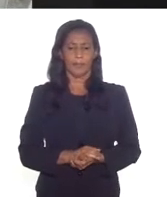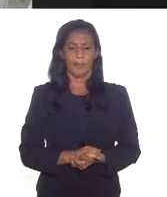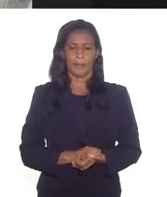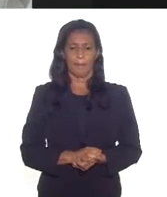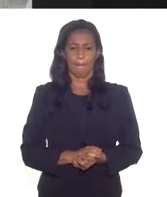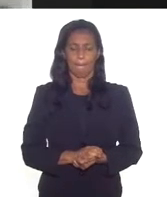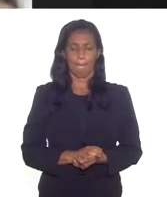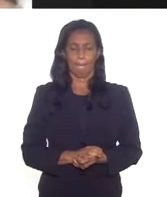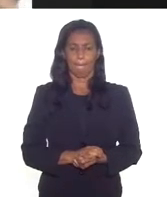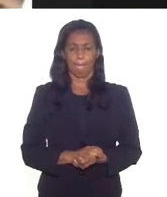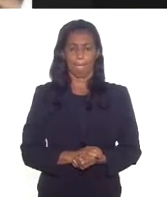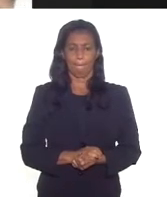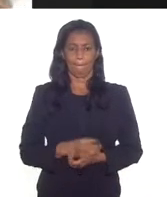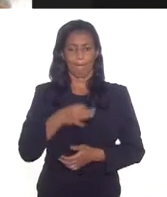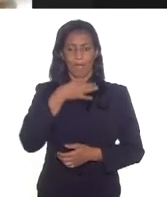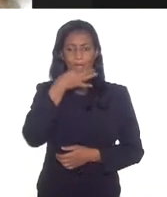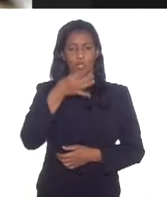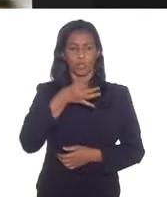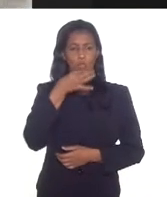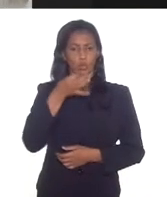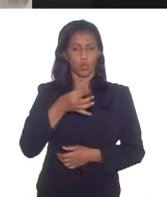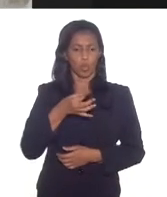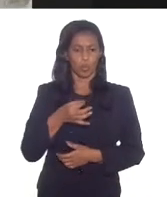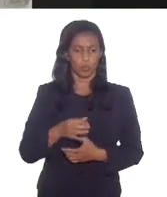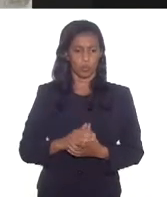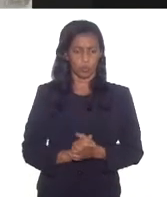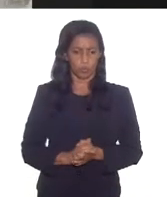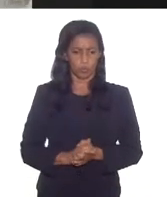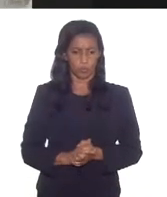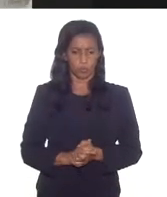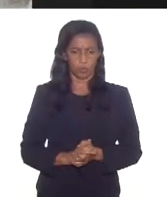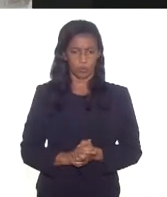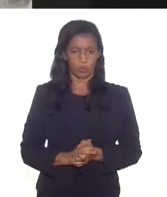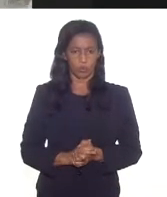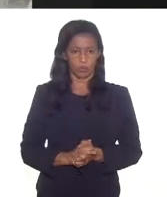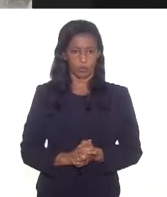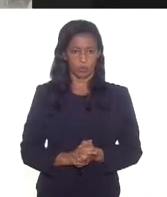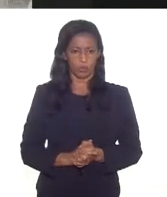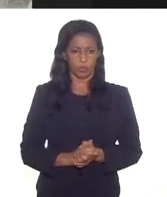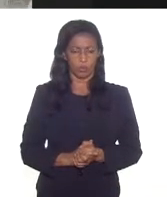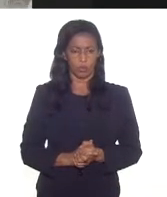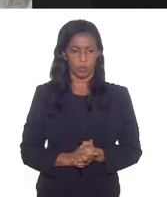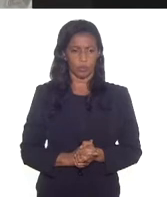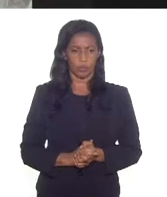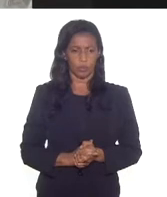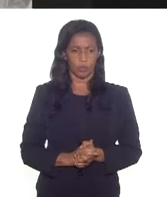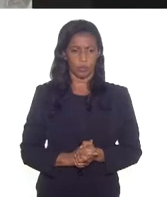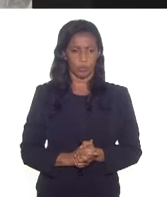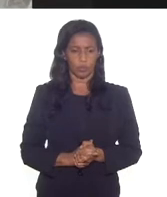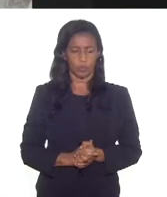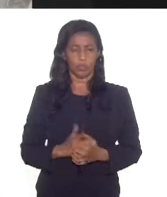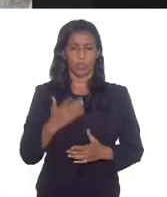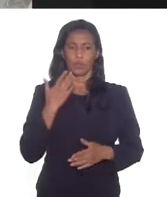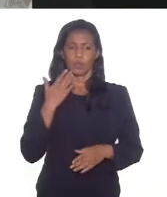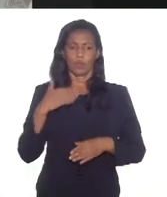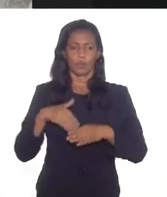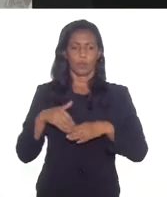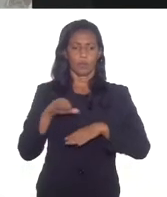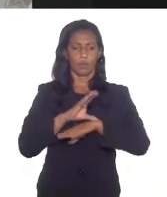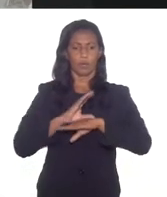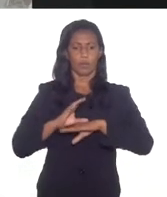Está sem som. Está sem som, Luiz. Está sem som. Não tem nenhum problema fazer uma... Márcio Pacheco, votando pela constitucionalidade,